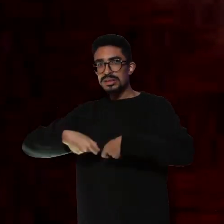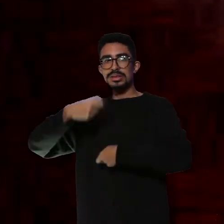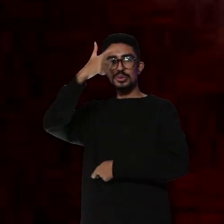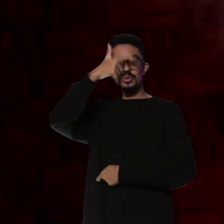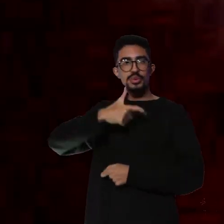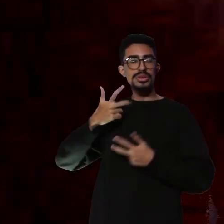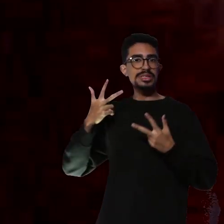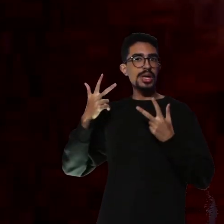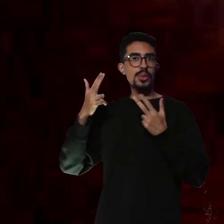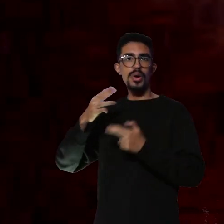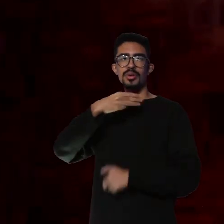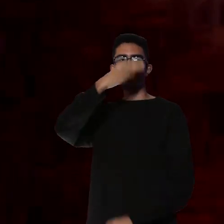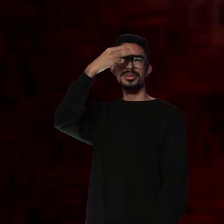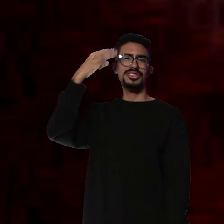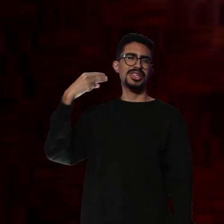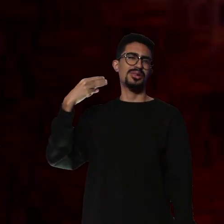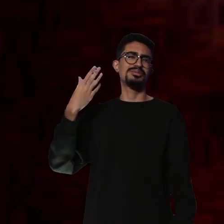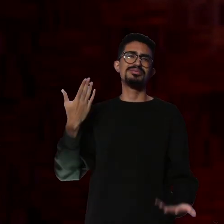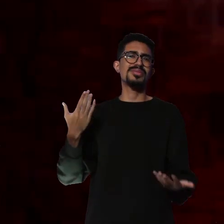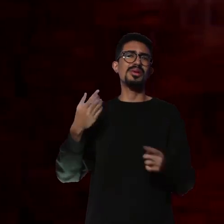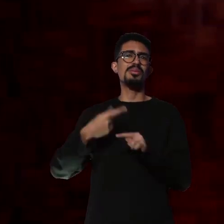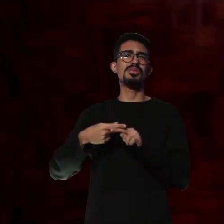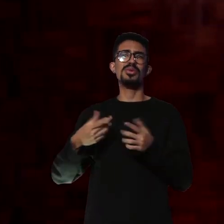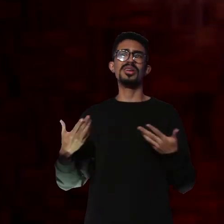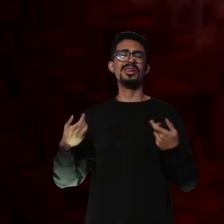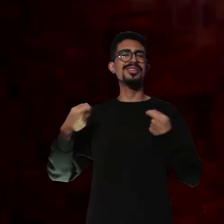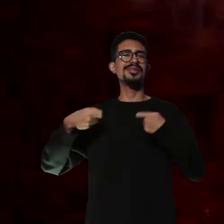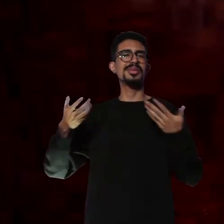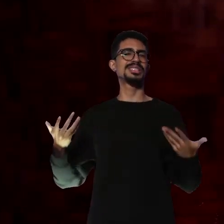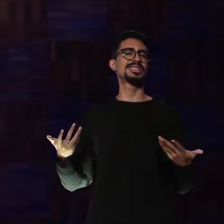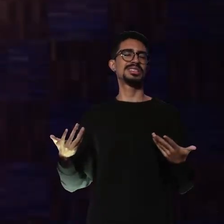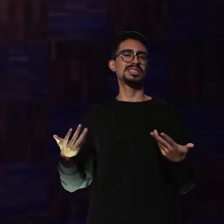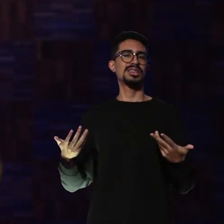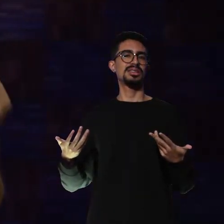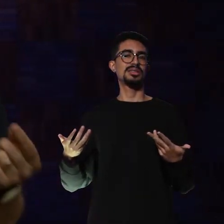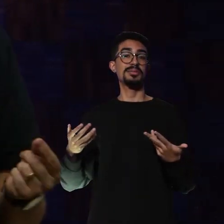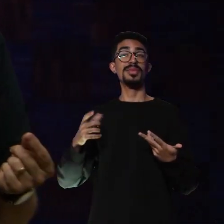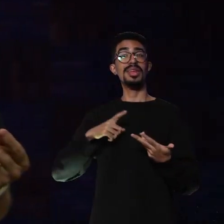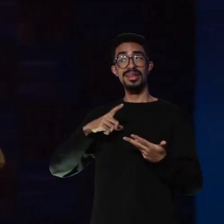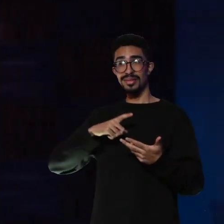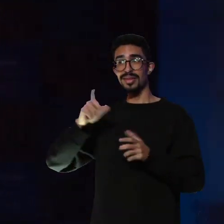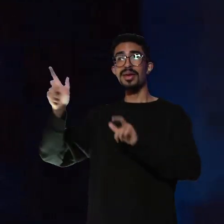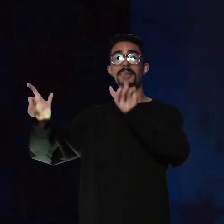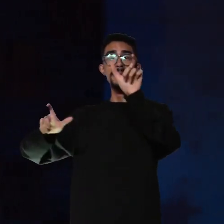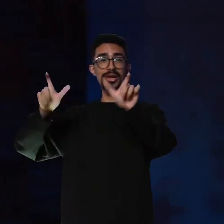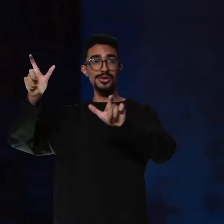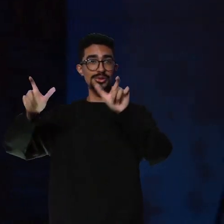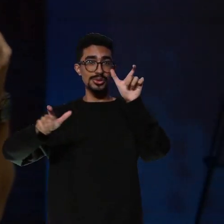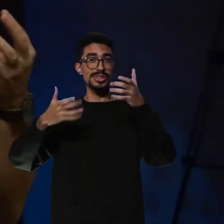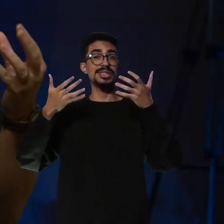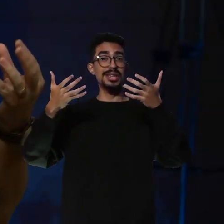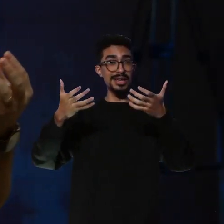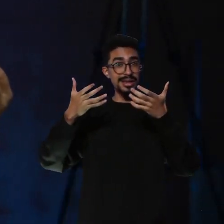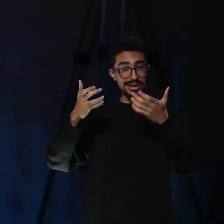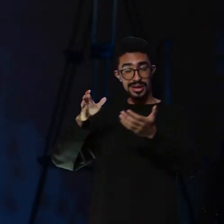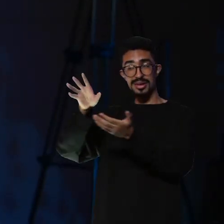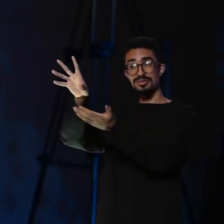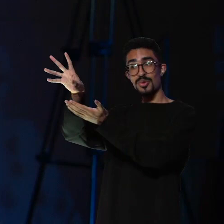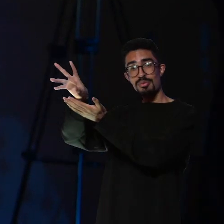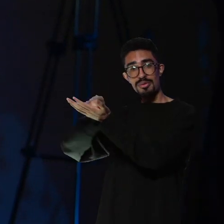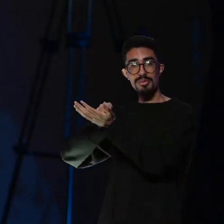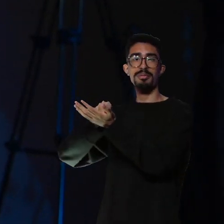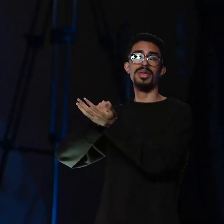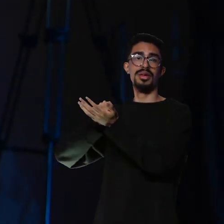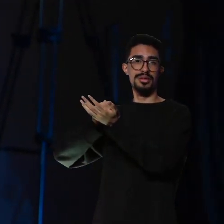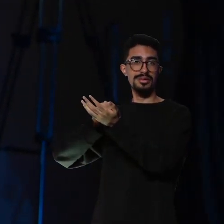para ser. E tem muita gente aí tentando viver a vida de outras pessoas que não aquela que Deus preparou para cada